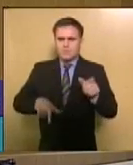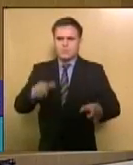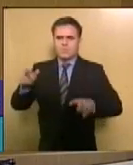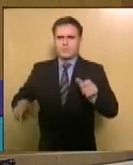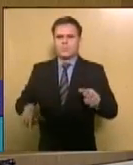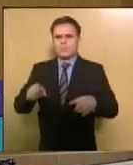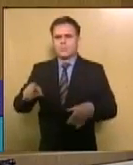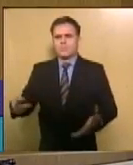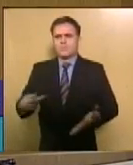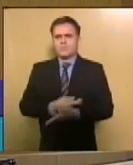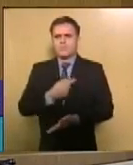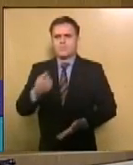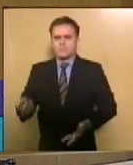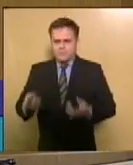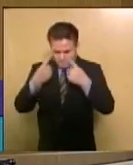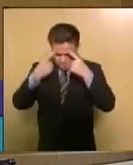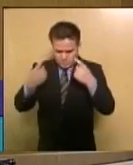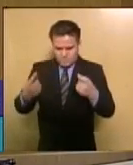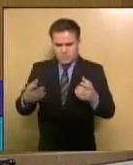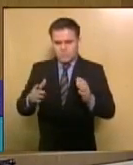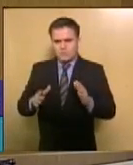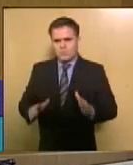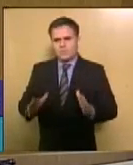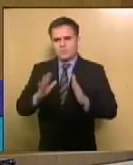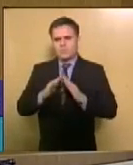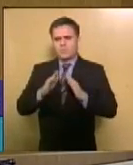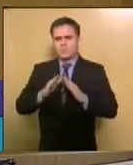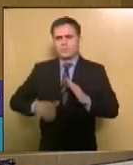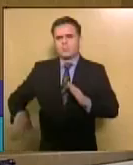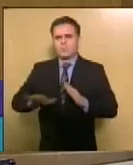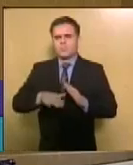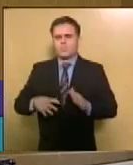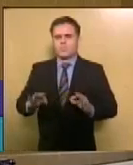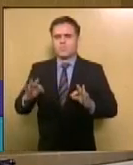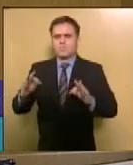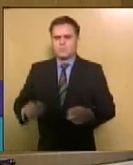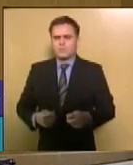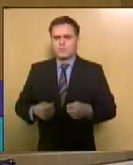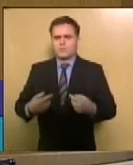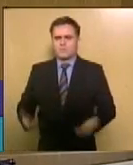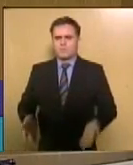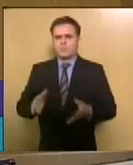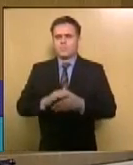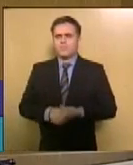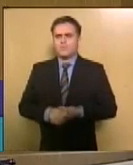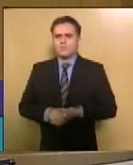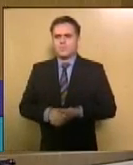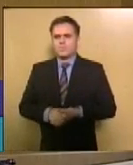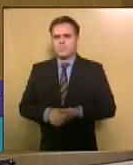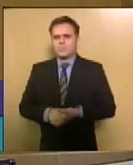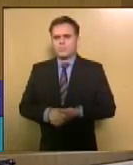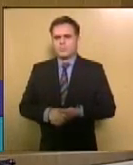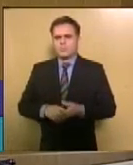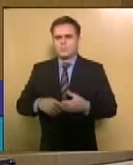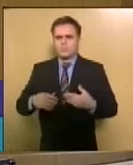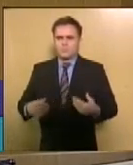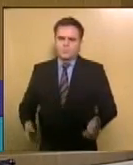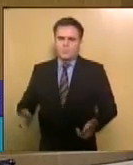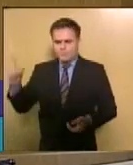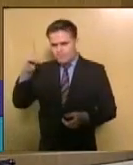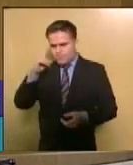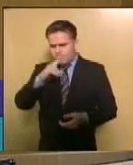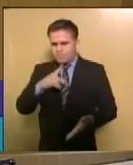parte desses casos tem relação com a violência doméstica o agressor ele não é eh dificilmente ele vai